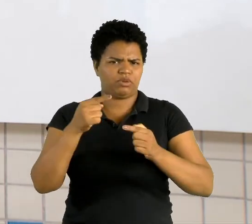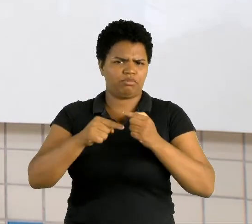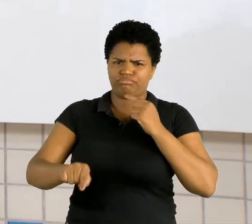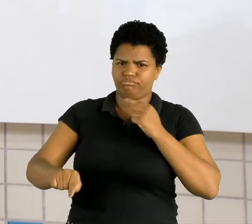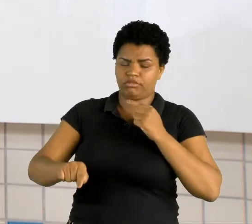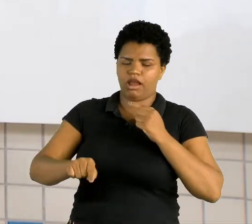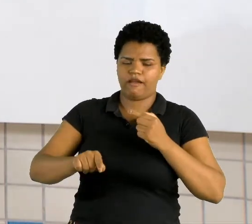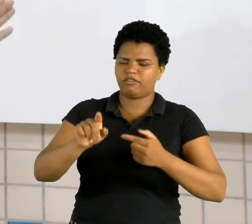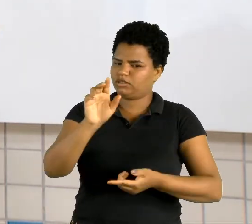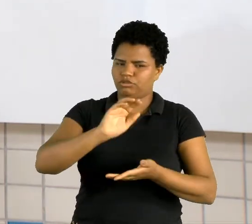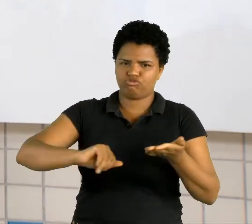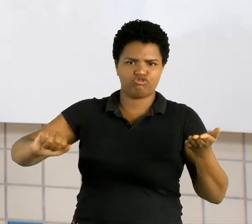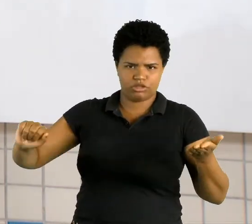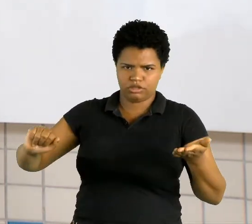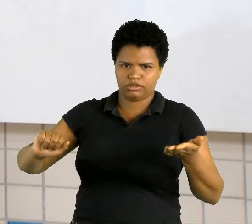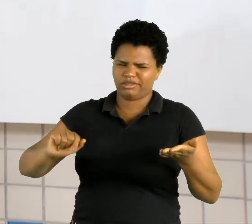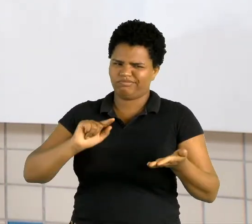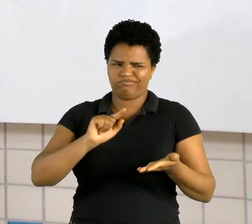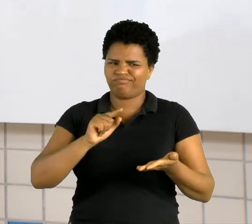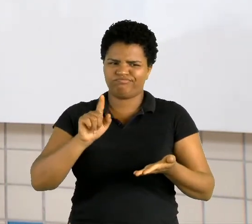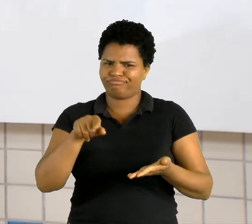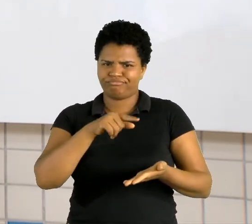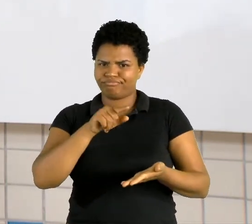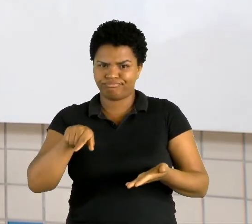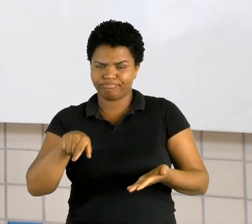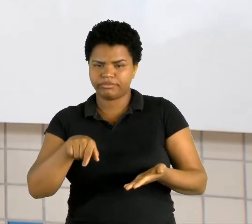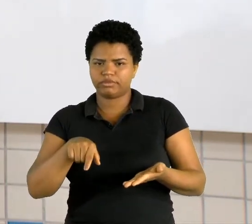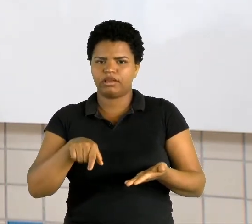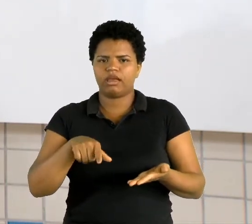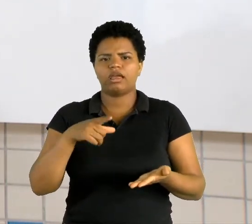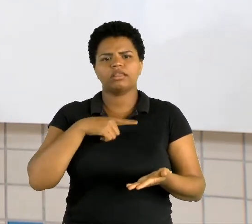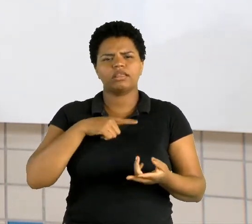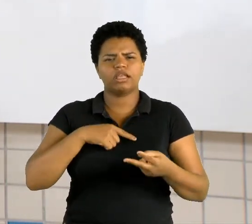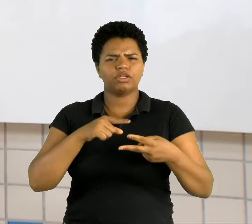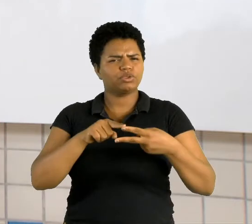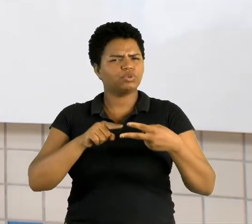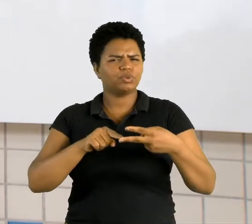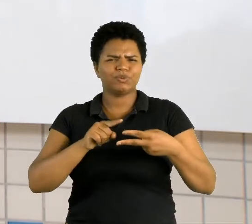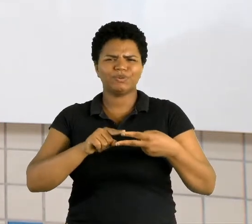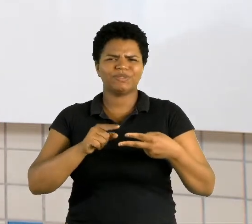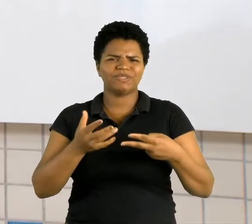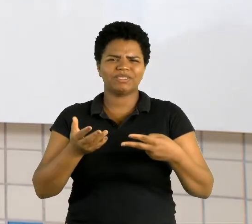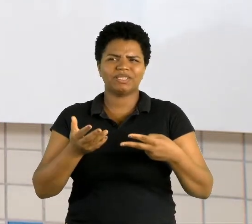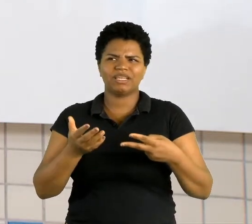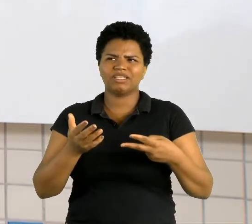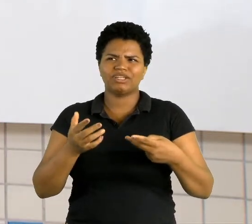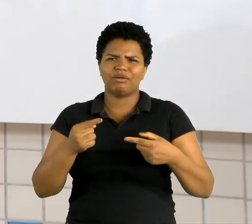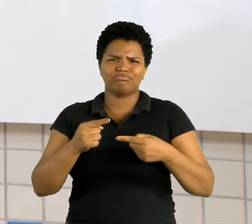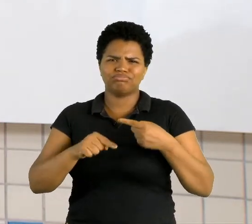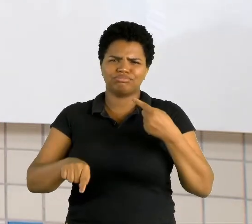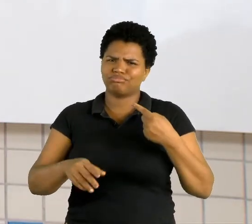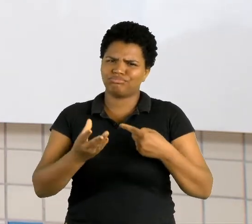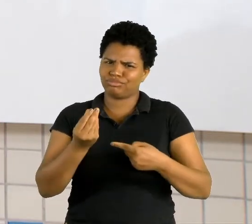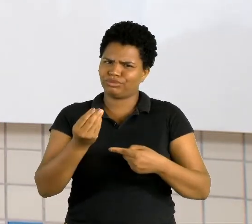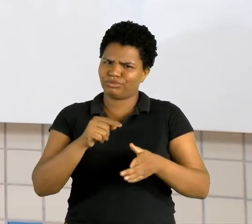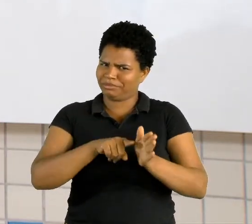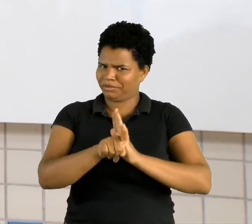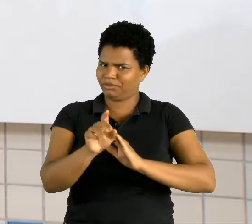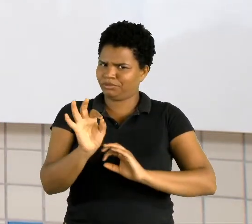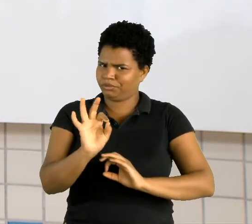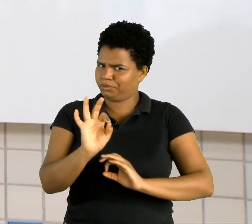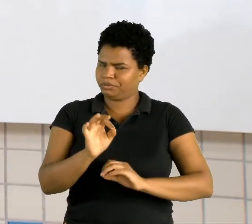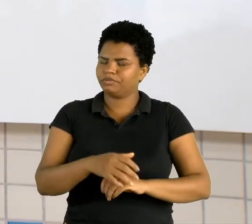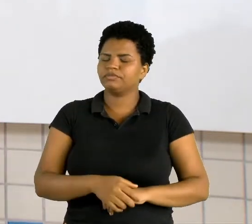elimina. Aquela dali não é mesmo. Sempre tem duas que não tem muito a ver com a pergunta. E